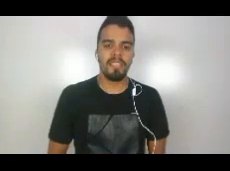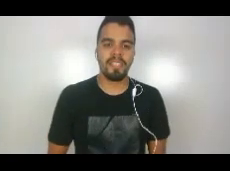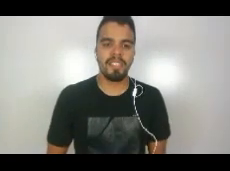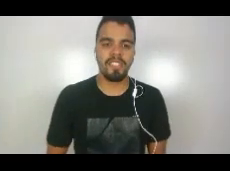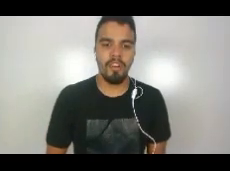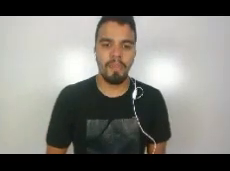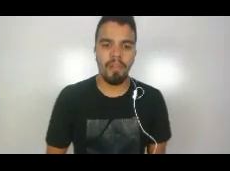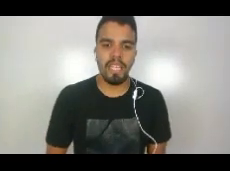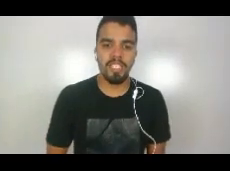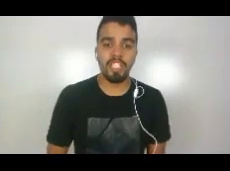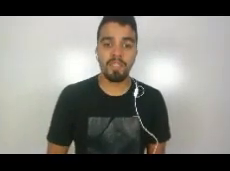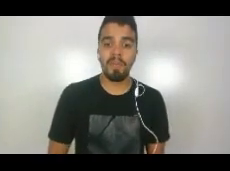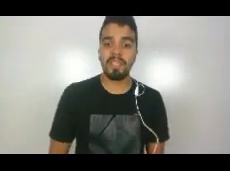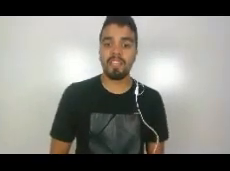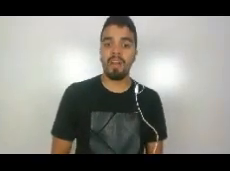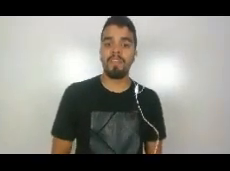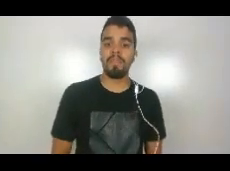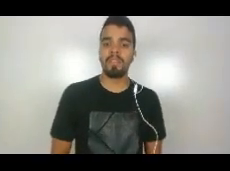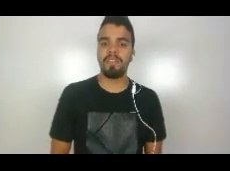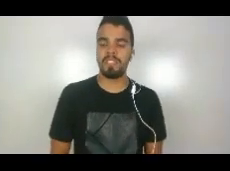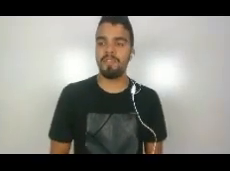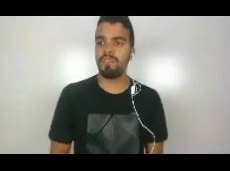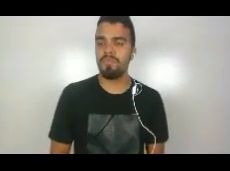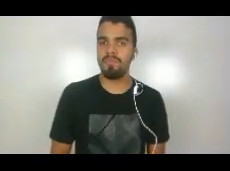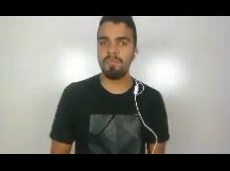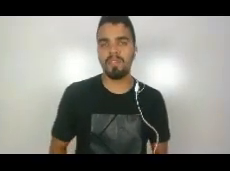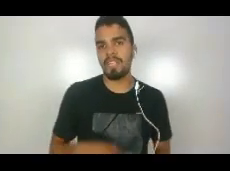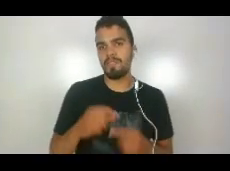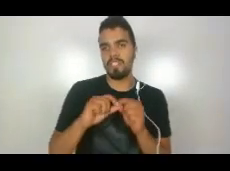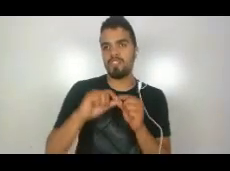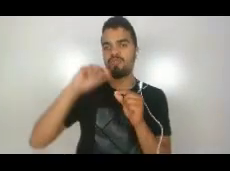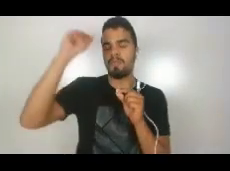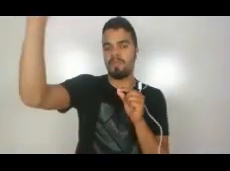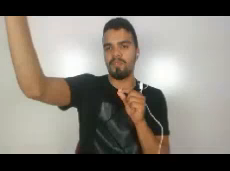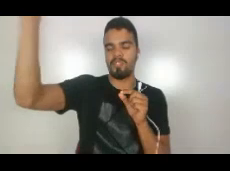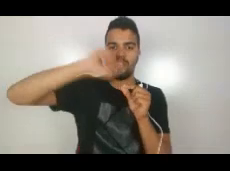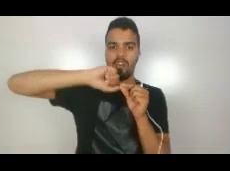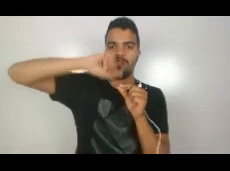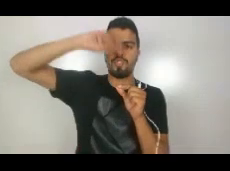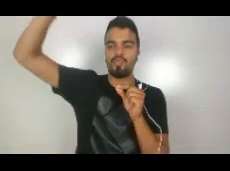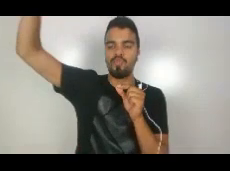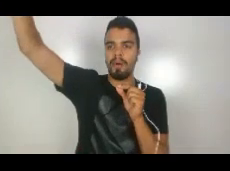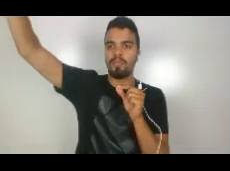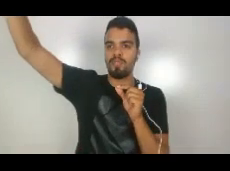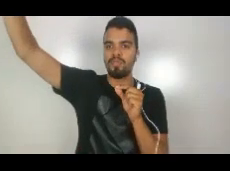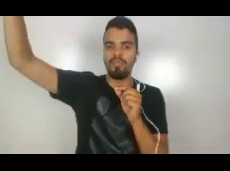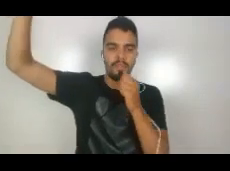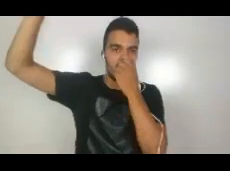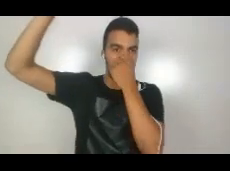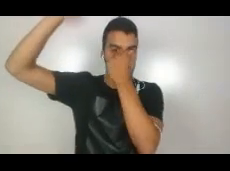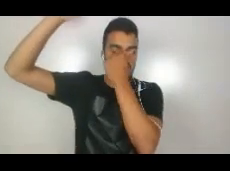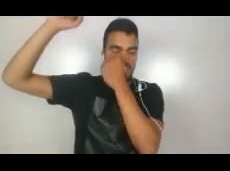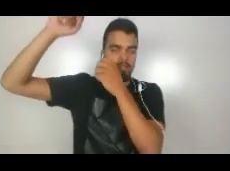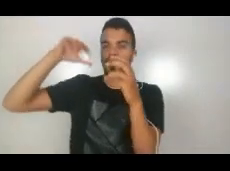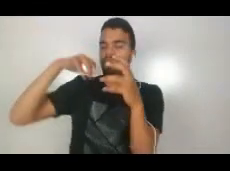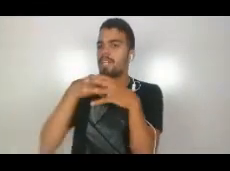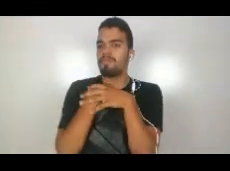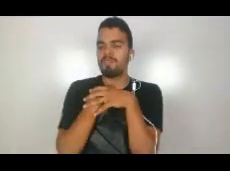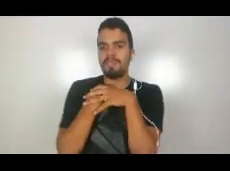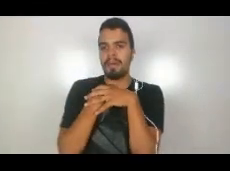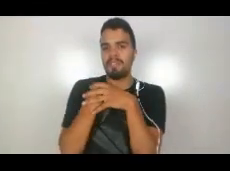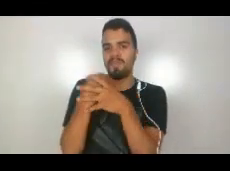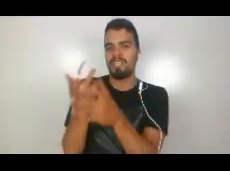E não se esqueça de copiar o link e disponibilizar no AVA após salvar seu vídeo no YouTube. No caso, você suba para o YouTube, nós